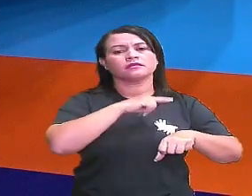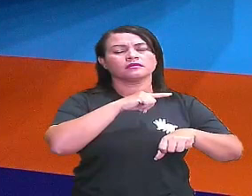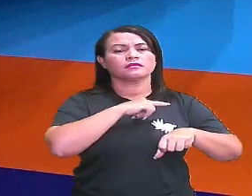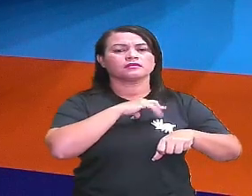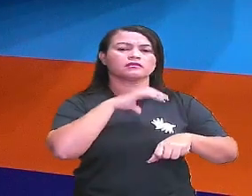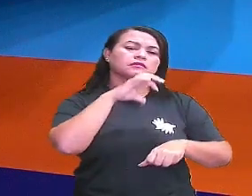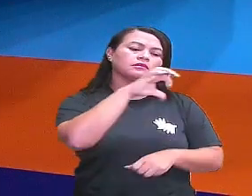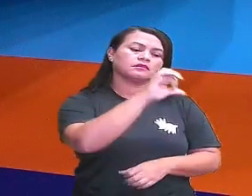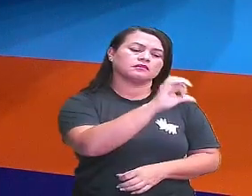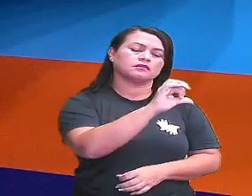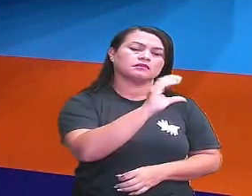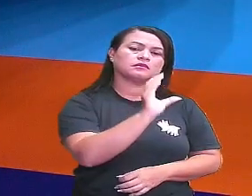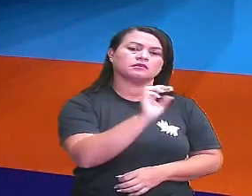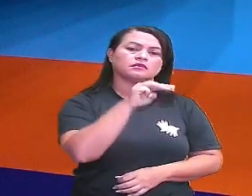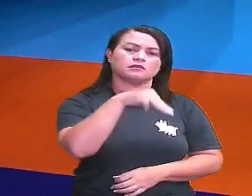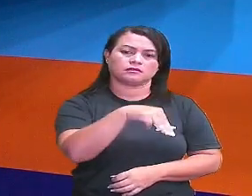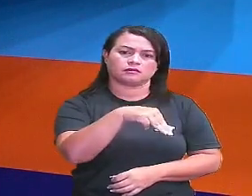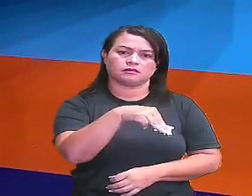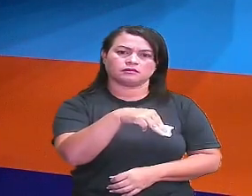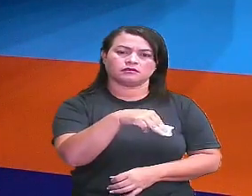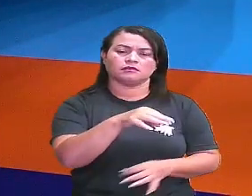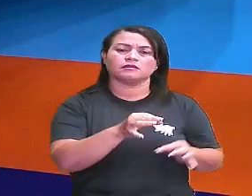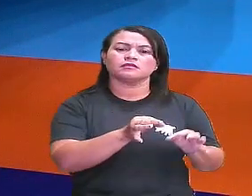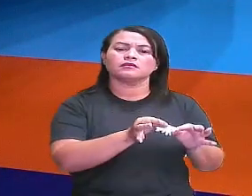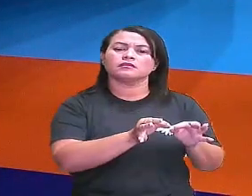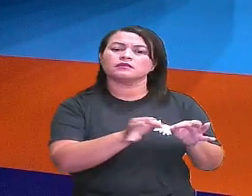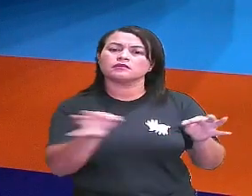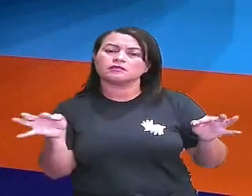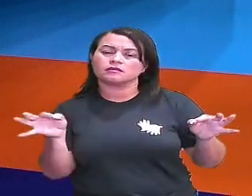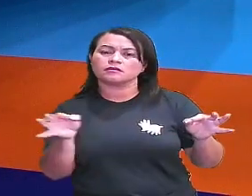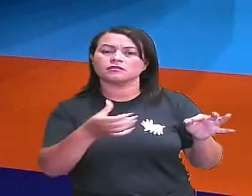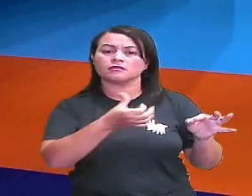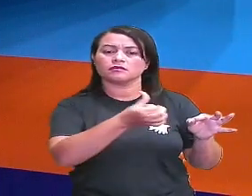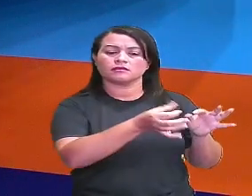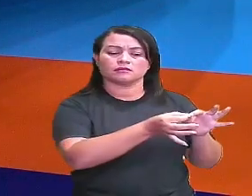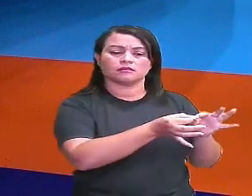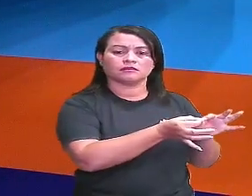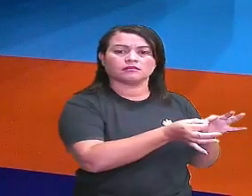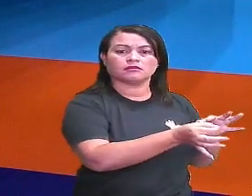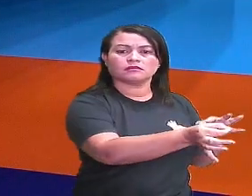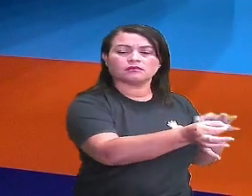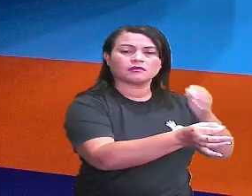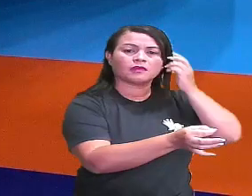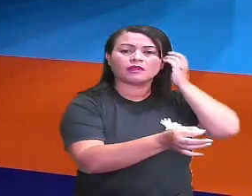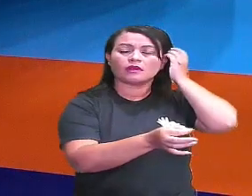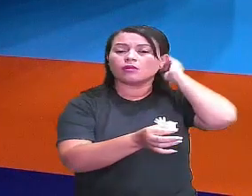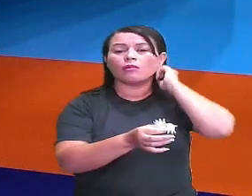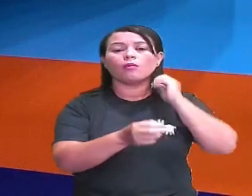centímetros de comprimento por 6 centímetros de largura.